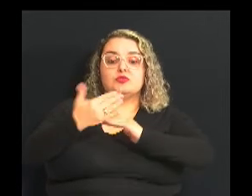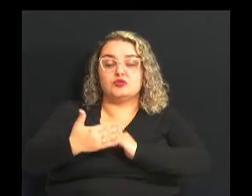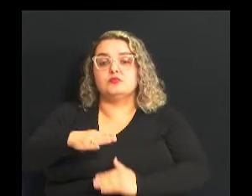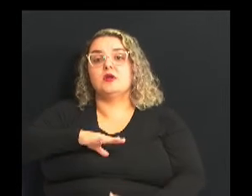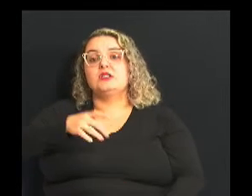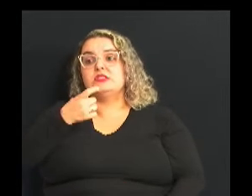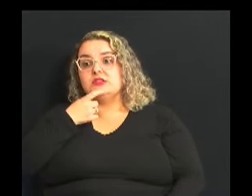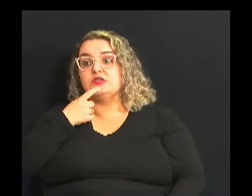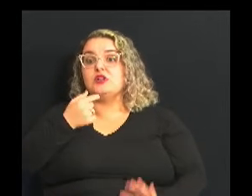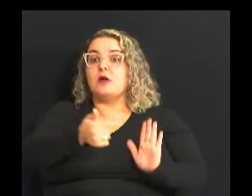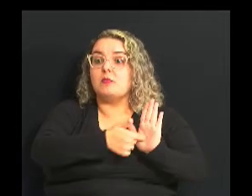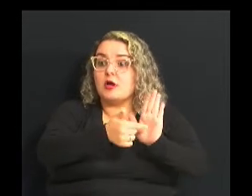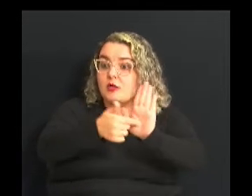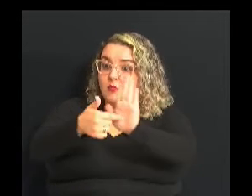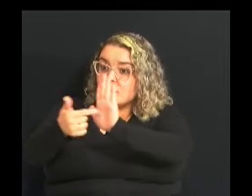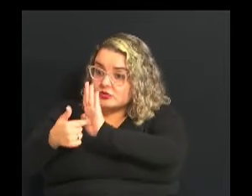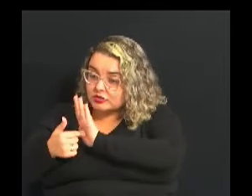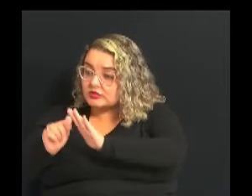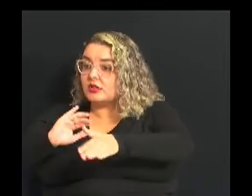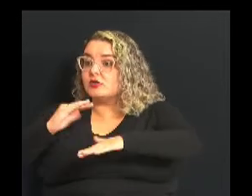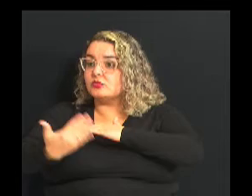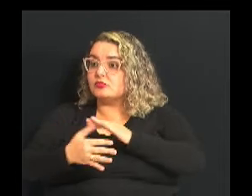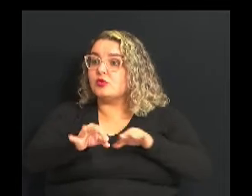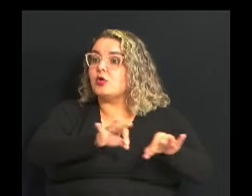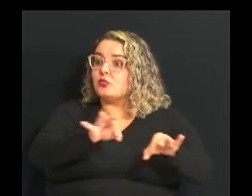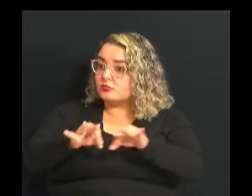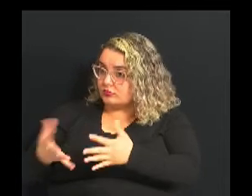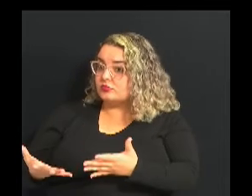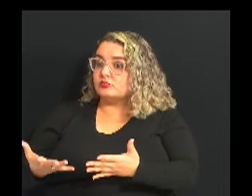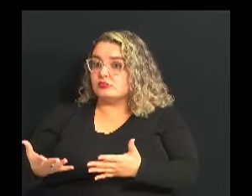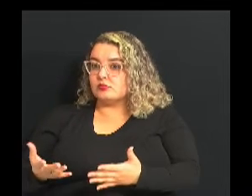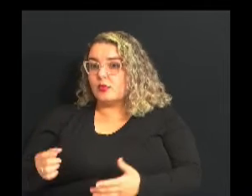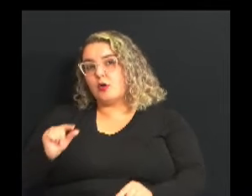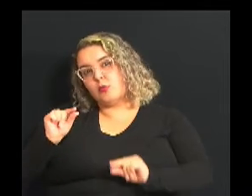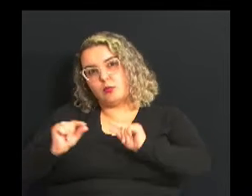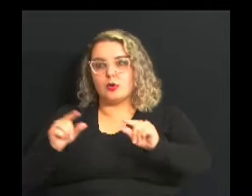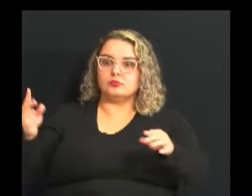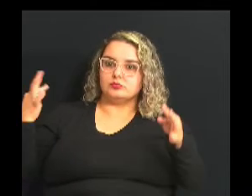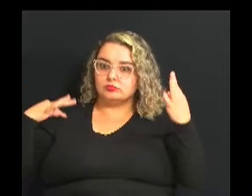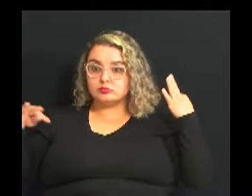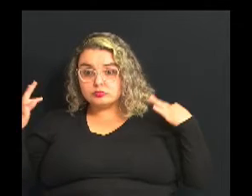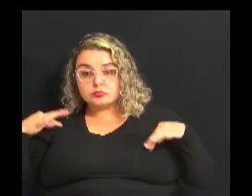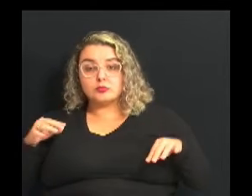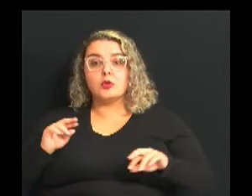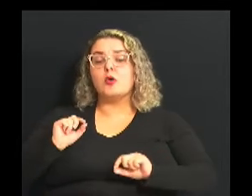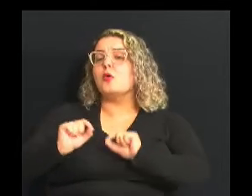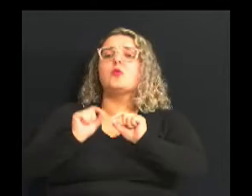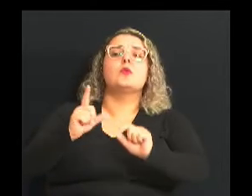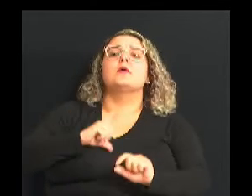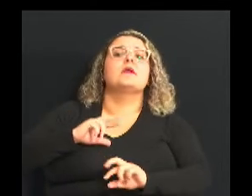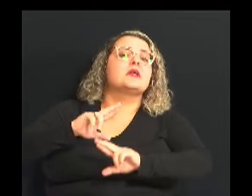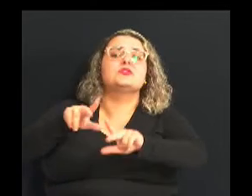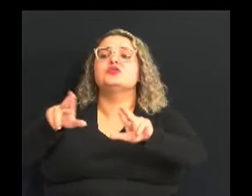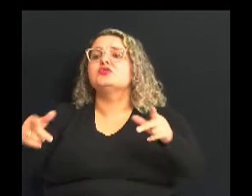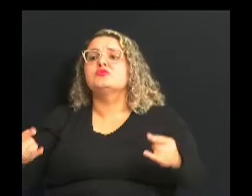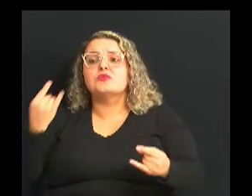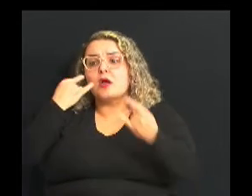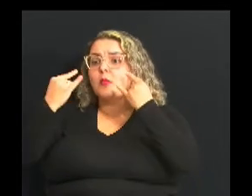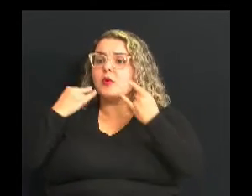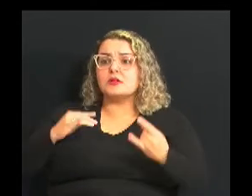mostrar realmente os bairros, um programa com viés um pouco turístico até, para mostrar o que tem de diferente, o que tem de interessante nos